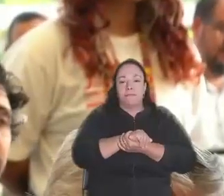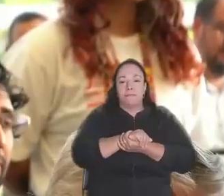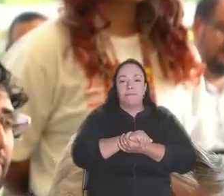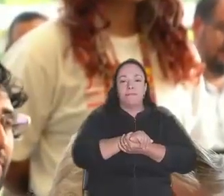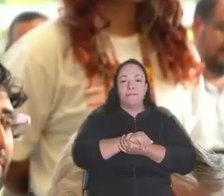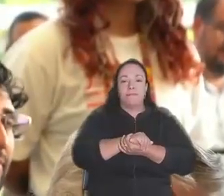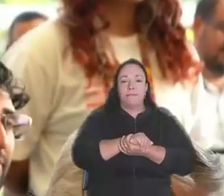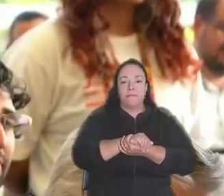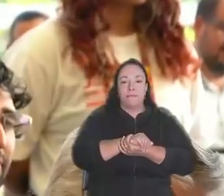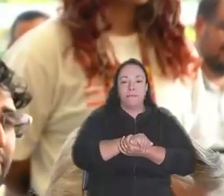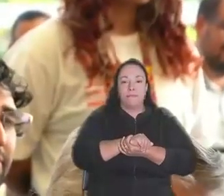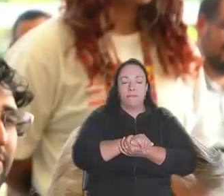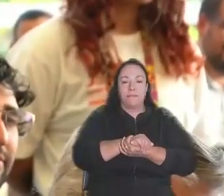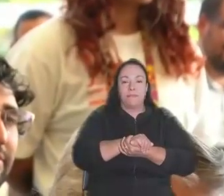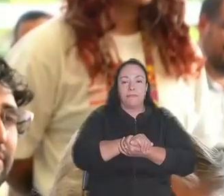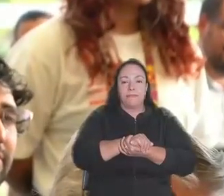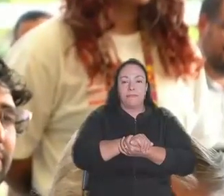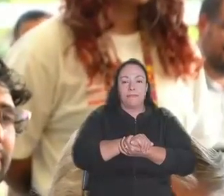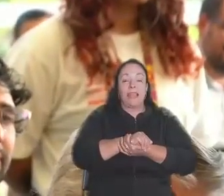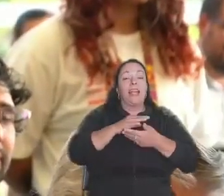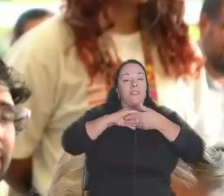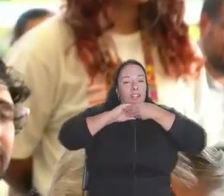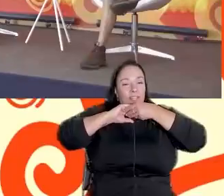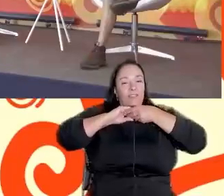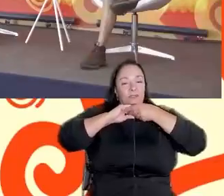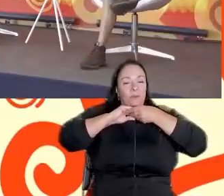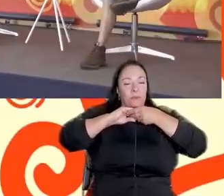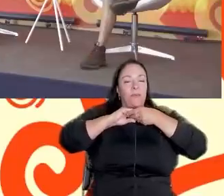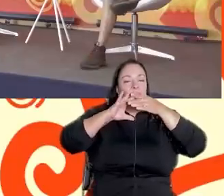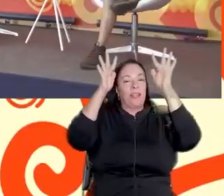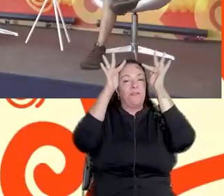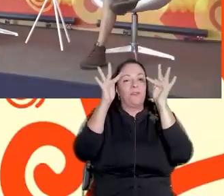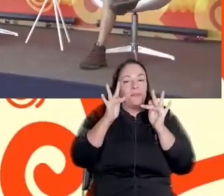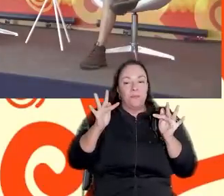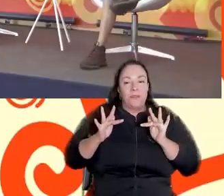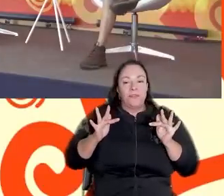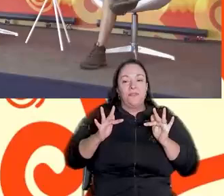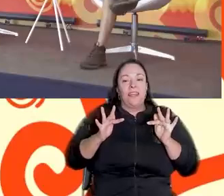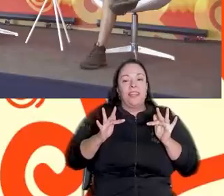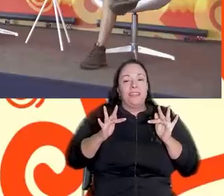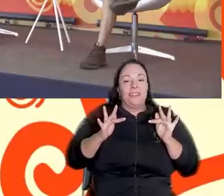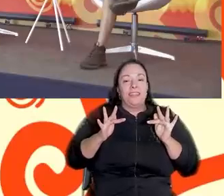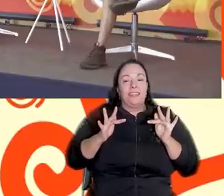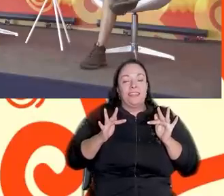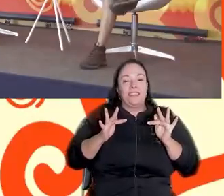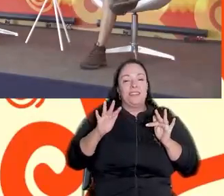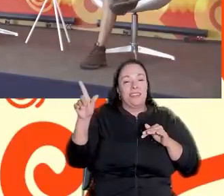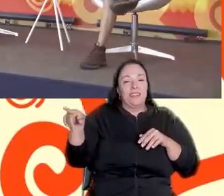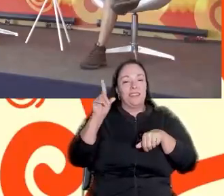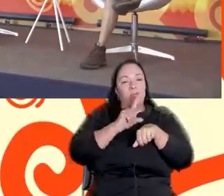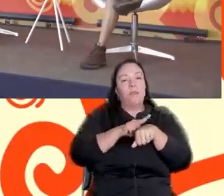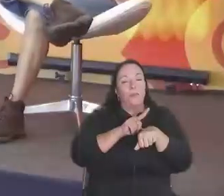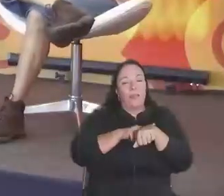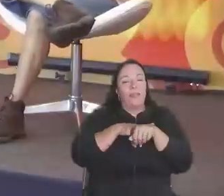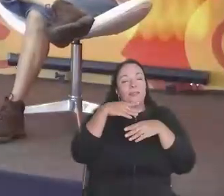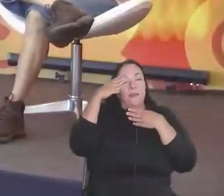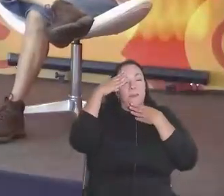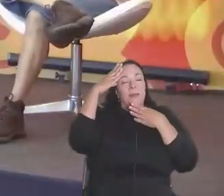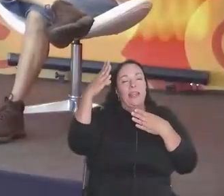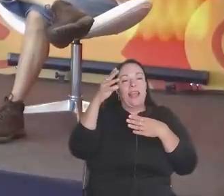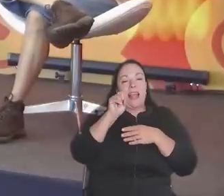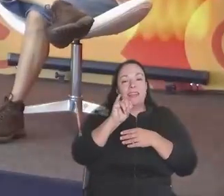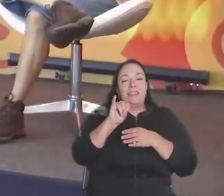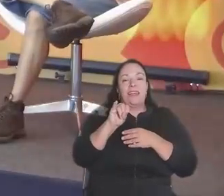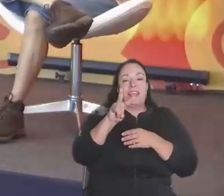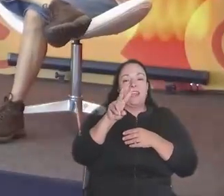do livro, mas eu só queria te cumprimentar. Eu fico muito feliz em participar aqui desse seu momento. Obrigado, Ivana. A Ivana também